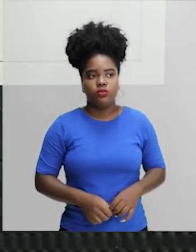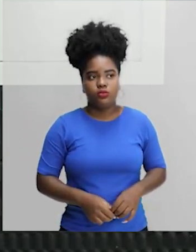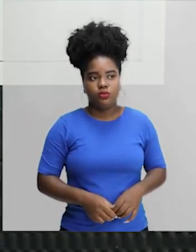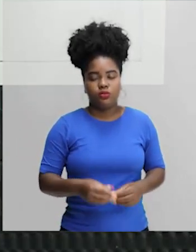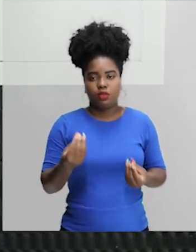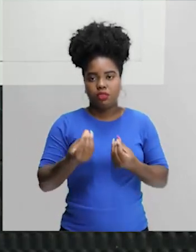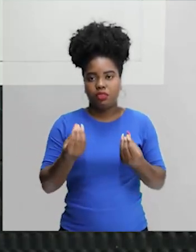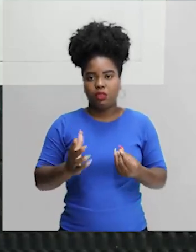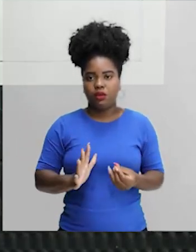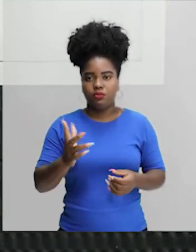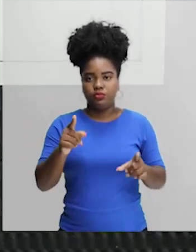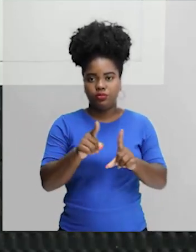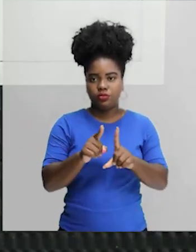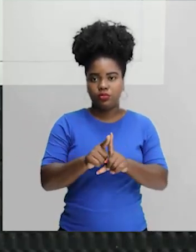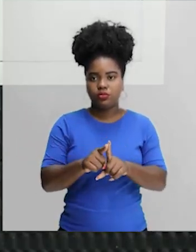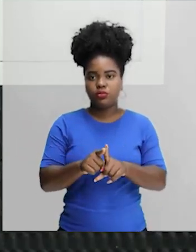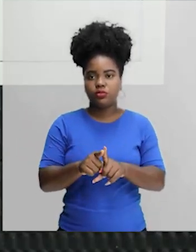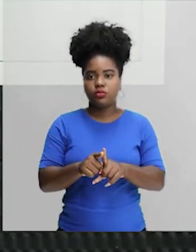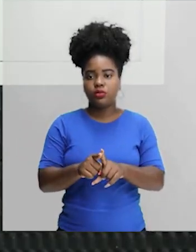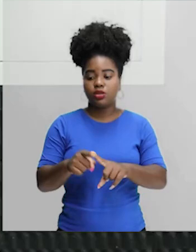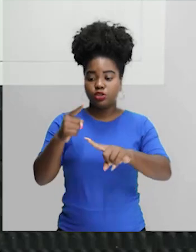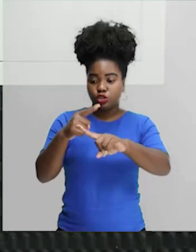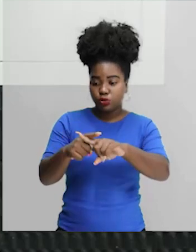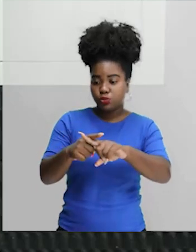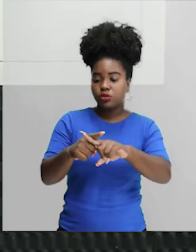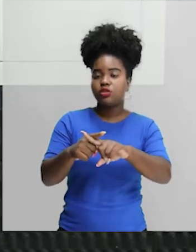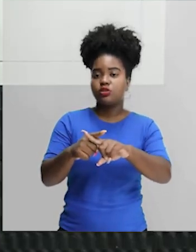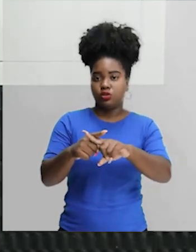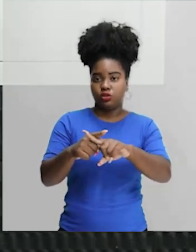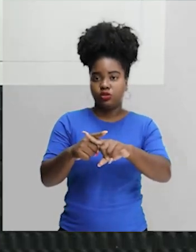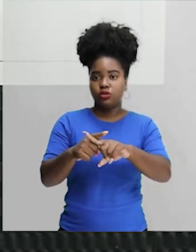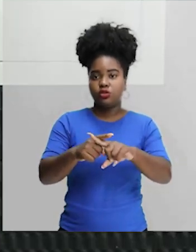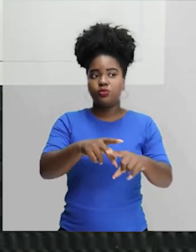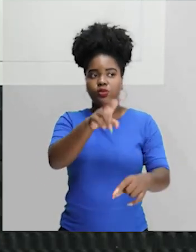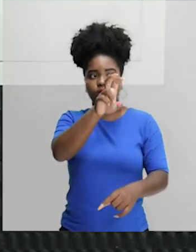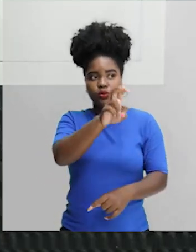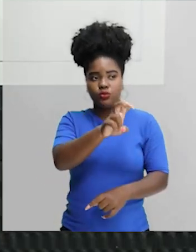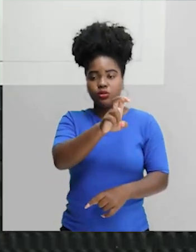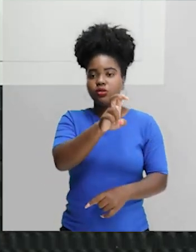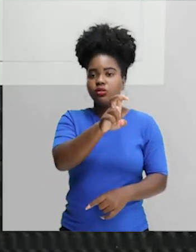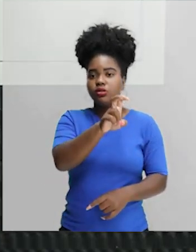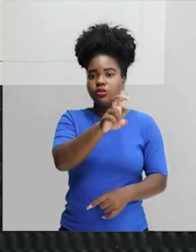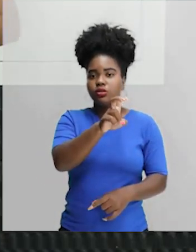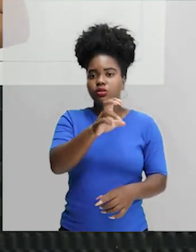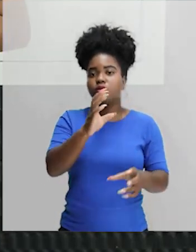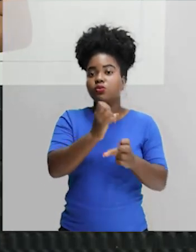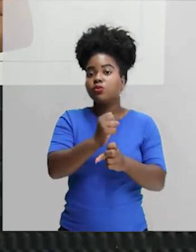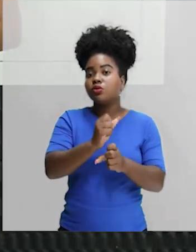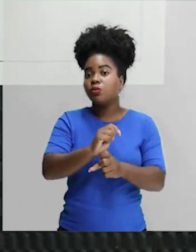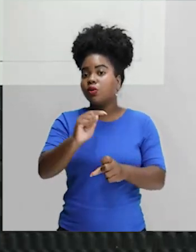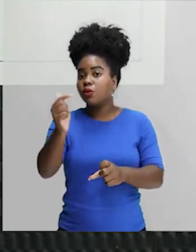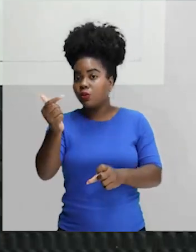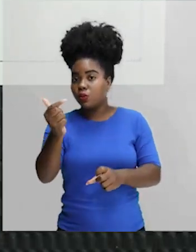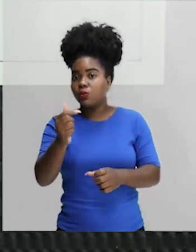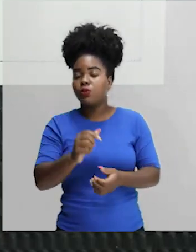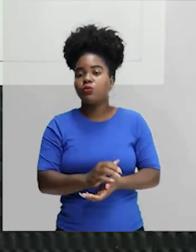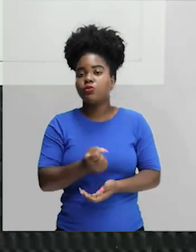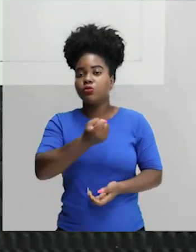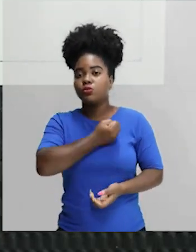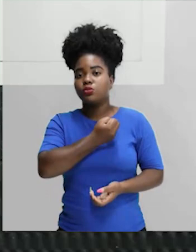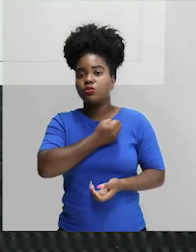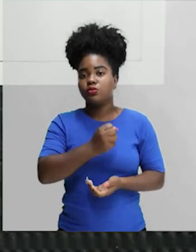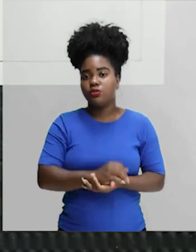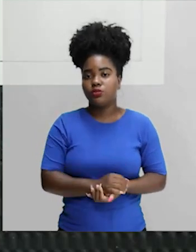faz agora? A gente multiplica pela raiz e soma com o próximo coeficiente. Então, esse 1 vai